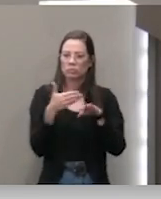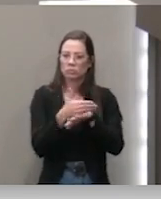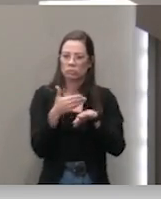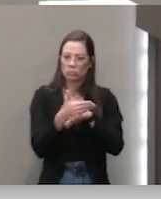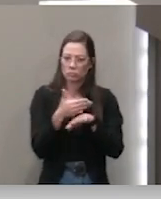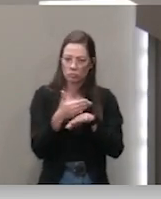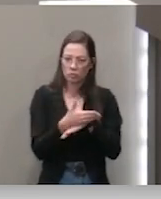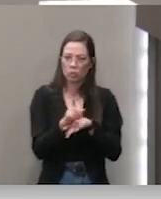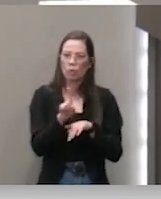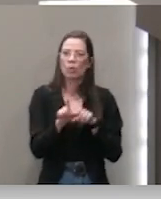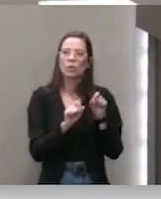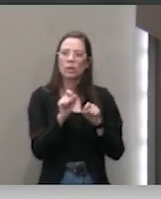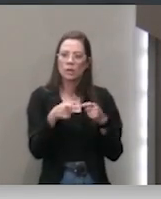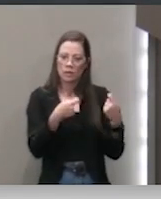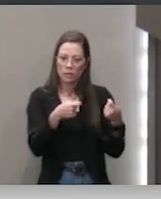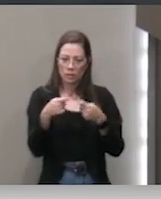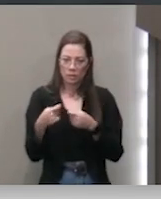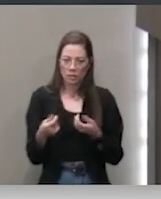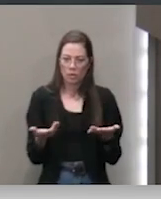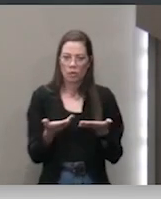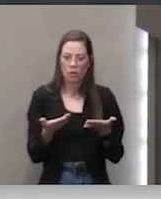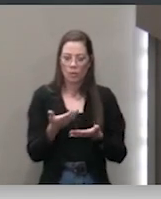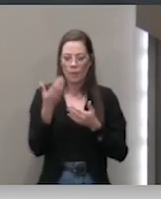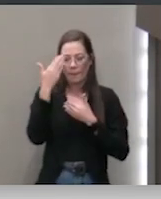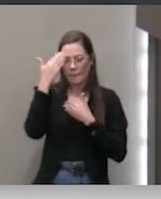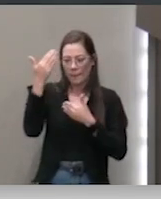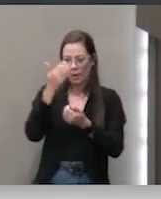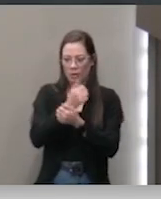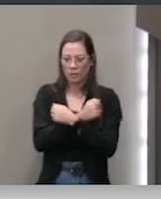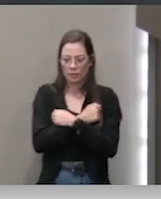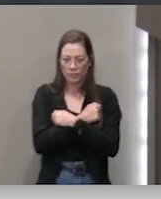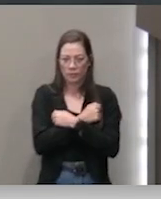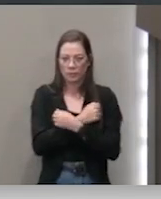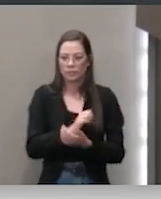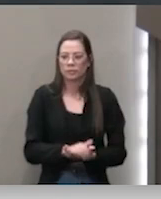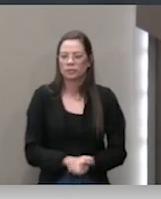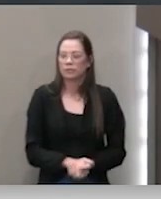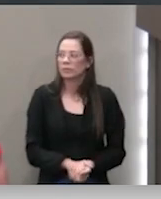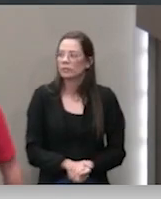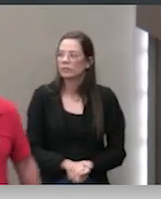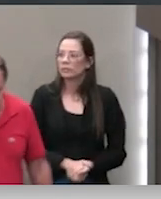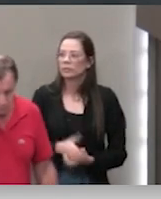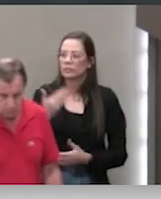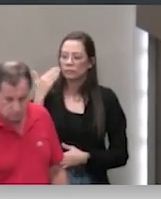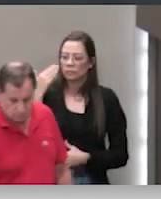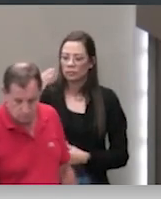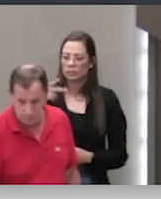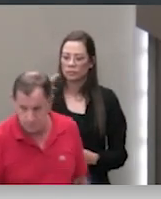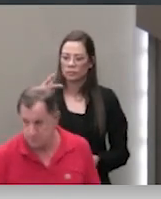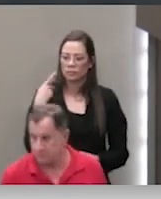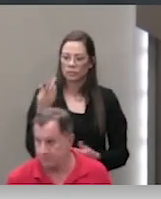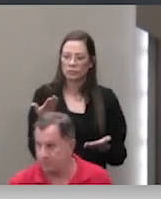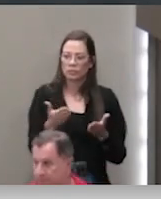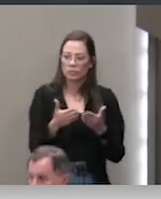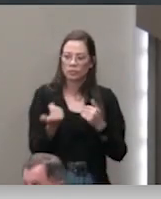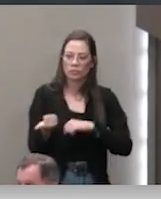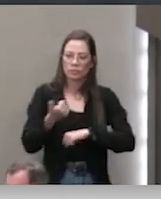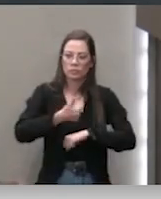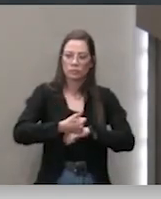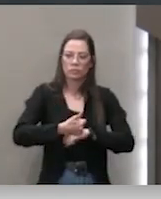for necessário da questão do tratamento da saúde. Obrigado, um abraço a todos. Obrigado, vereador Aran. Solicito à vereadora Ada que